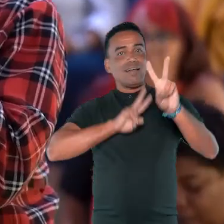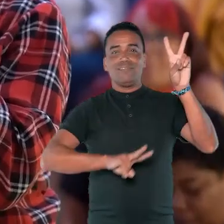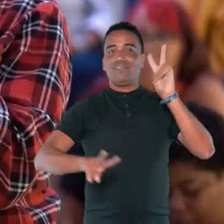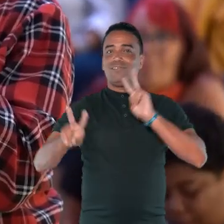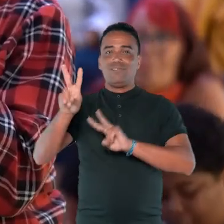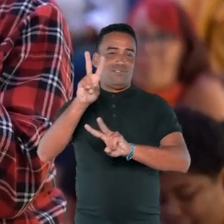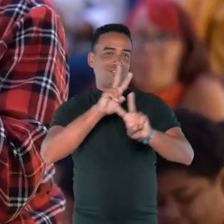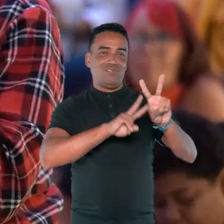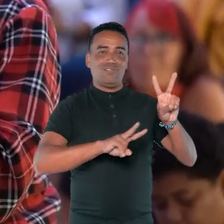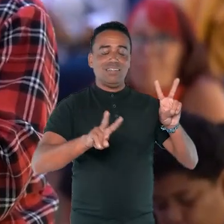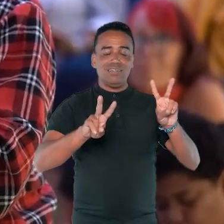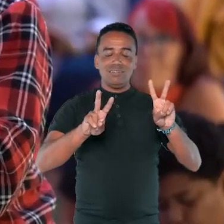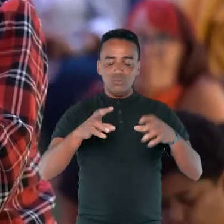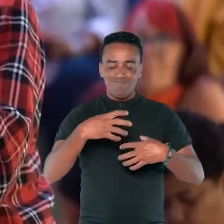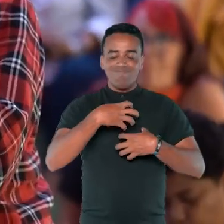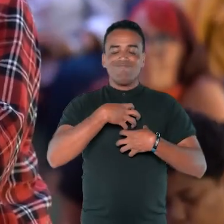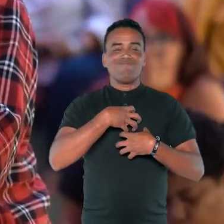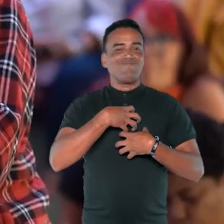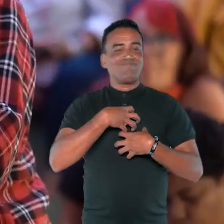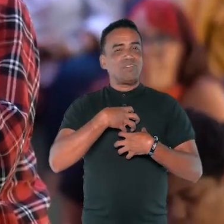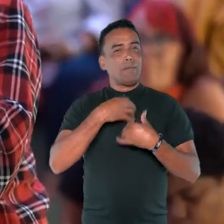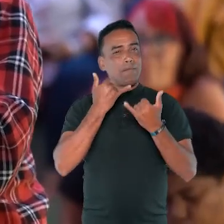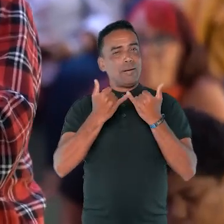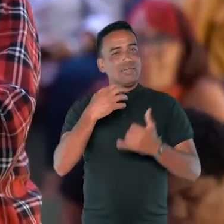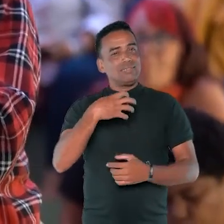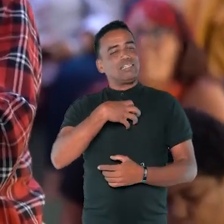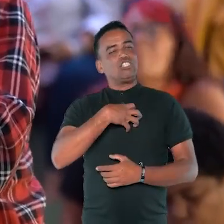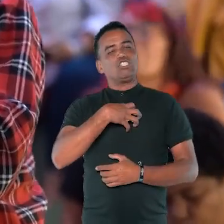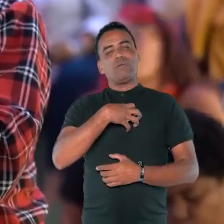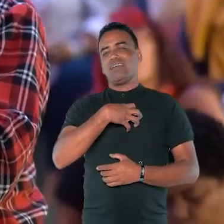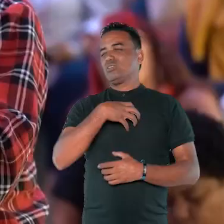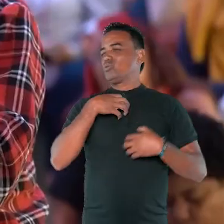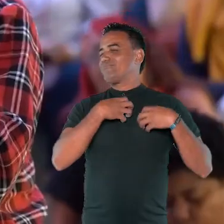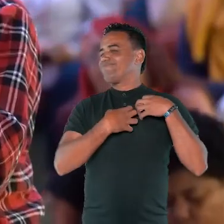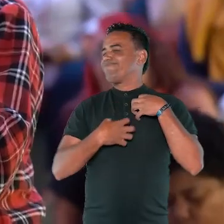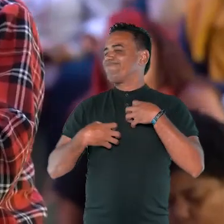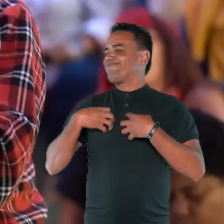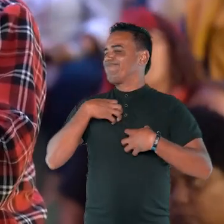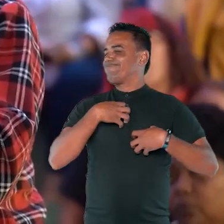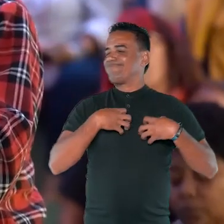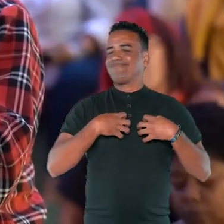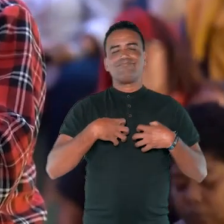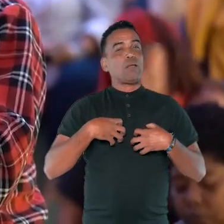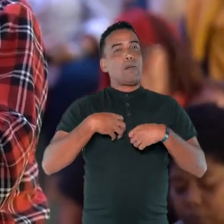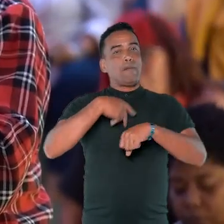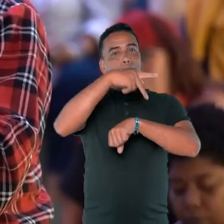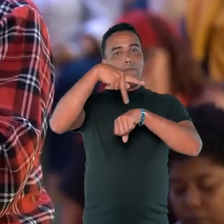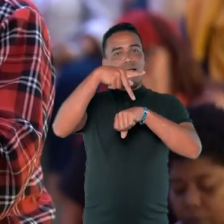e ele está sentindo. E me parece um sentimento de profunda angústia com o país em que ele vive,